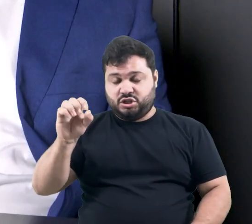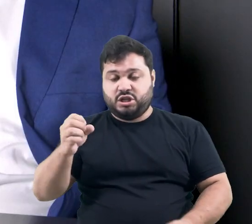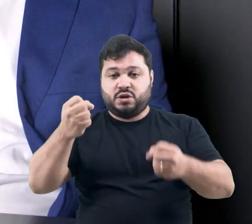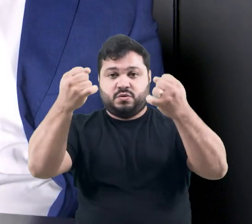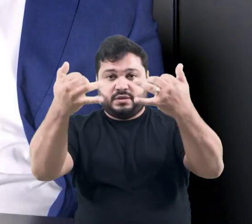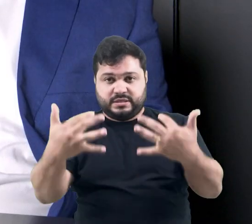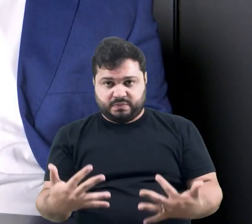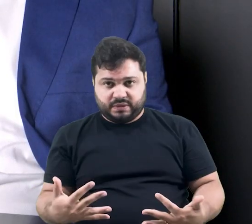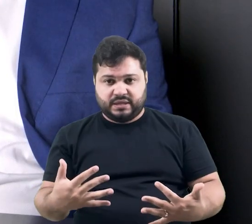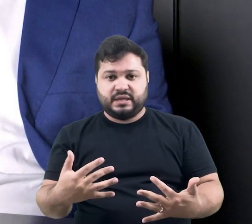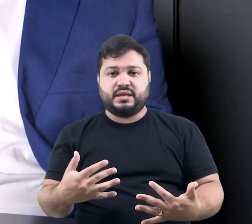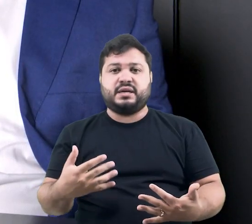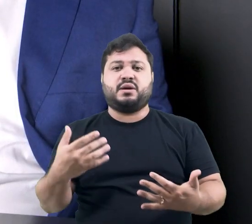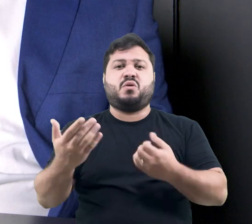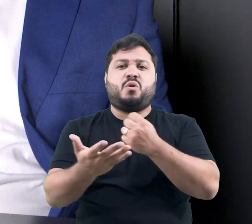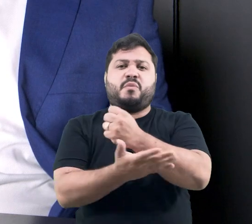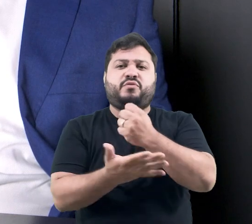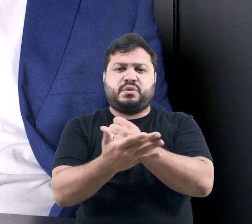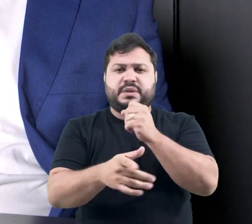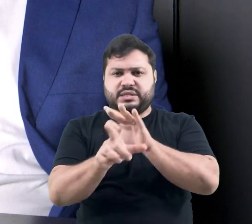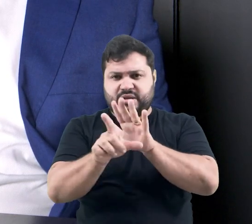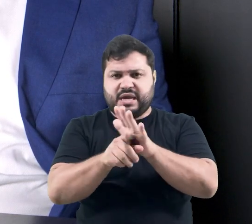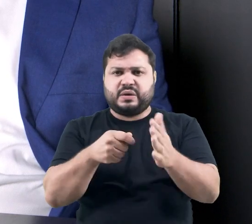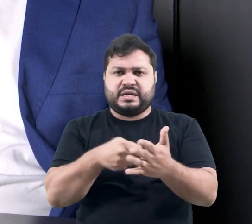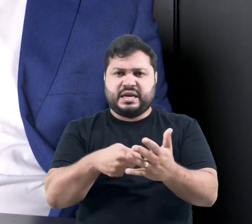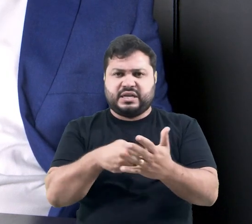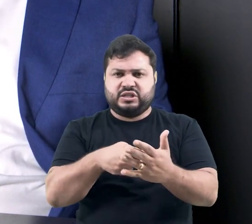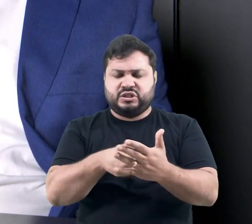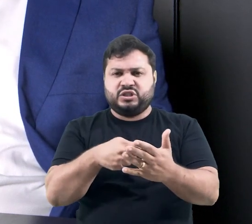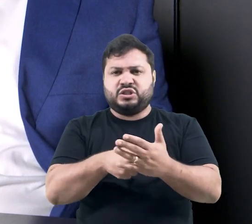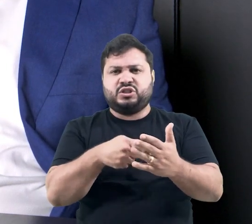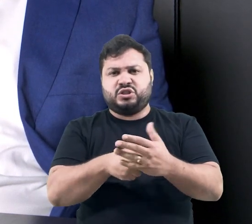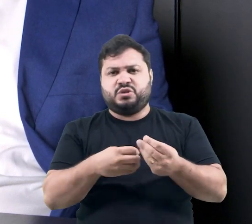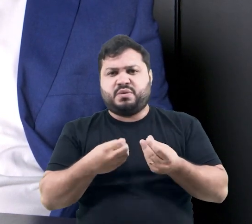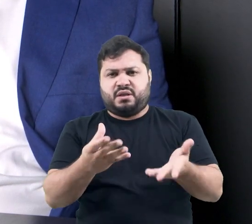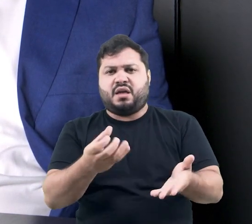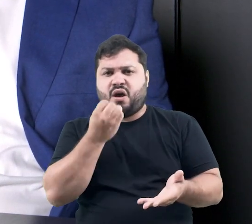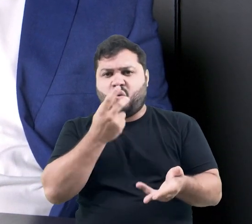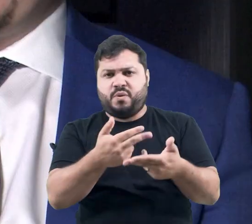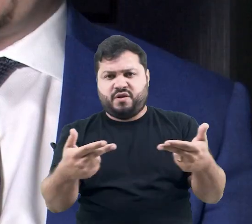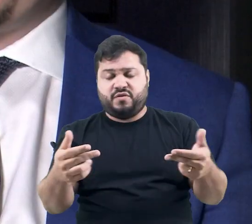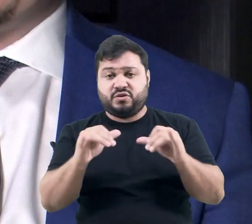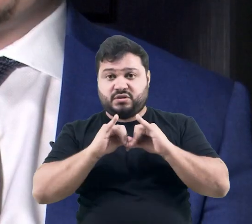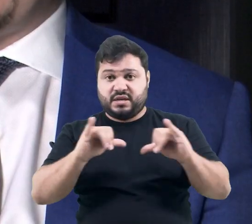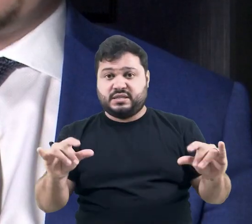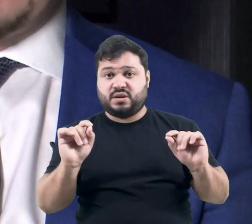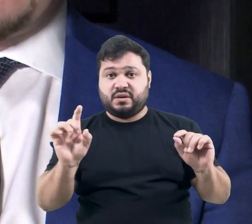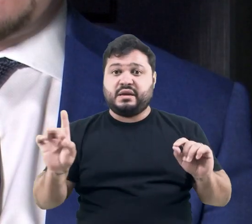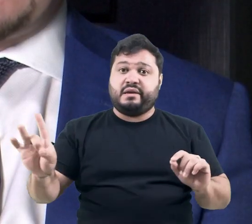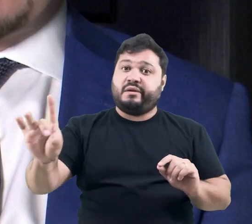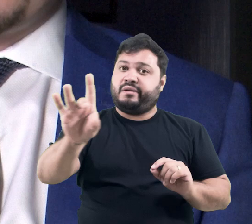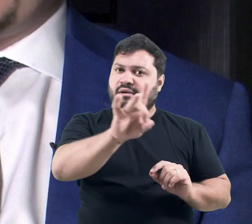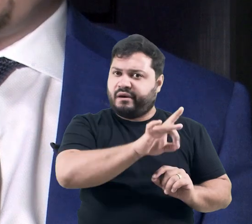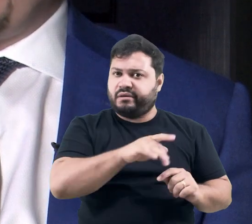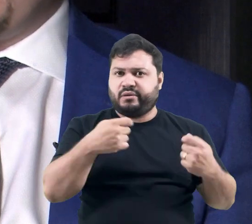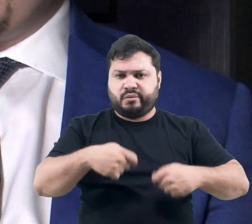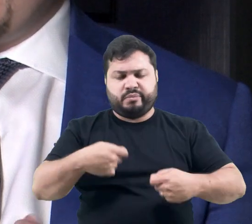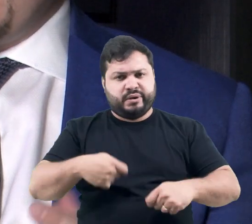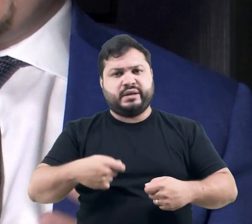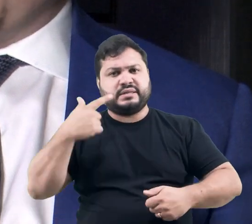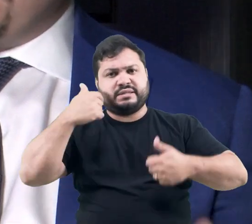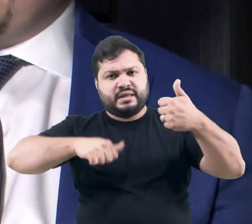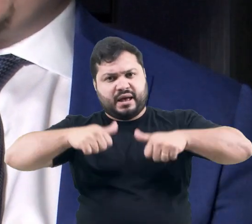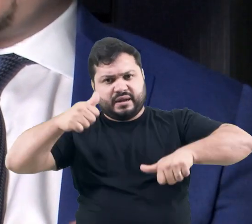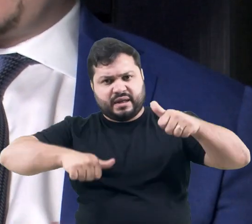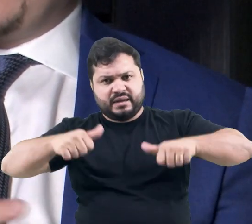Cheruli, explica a fundamentação legal que garantiu a extensão do benefício e ressalta que cada caso deve